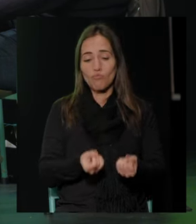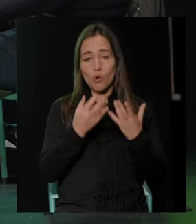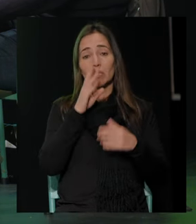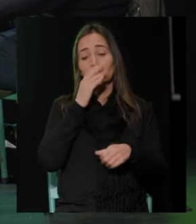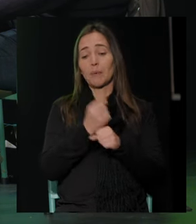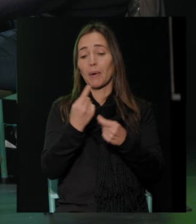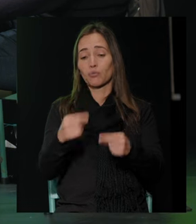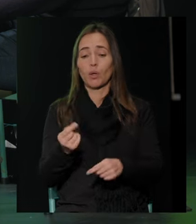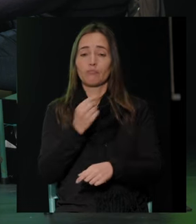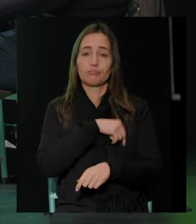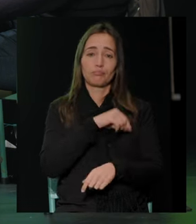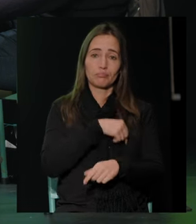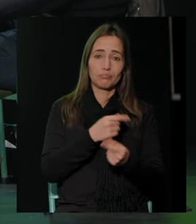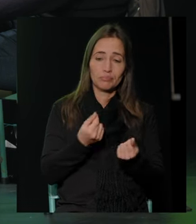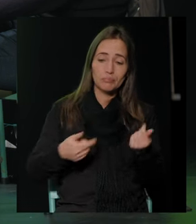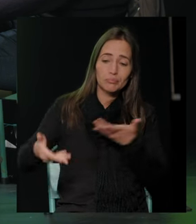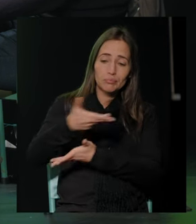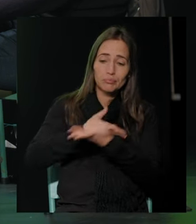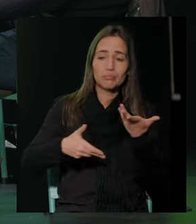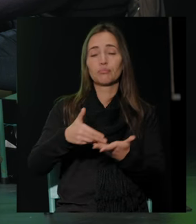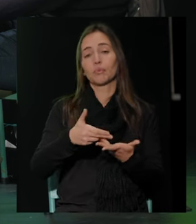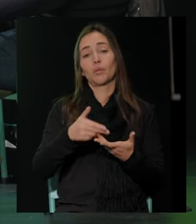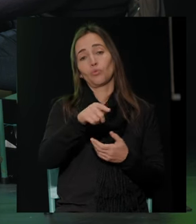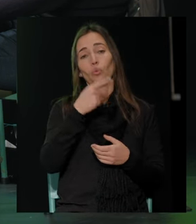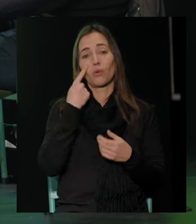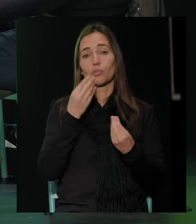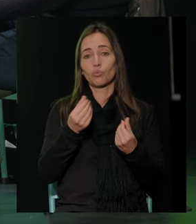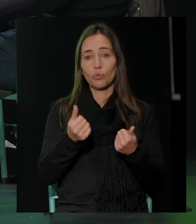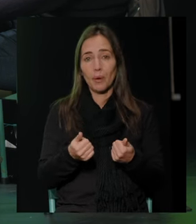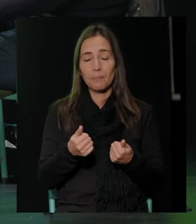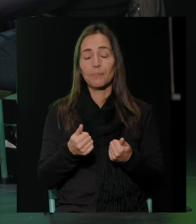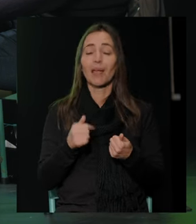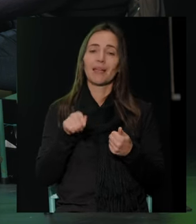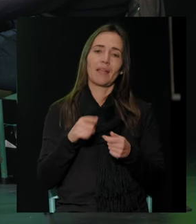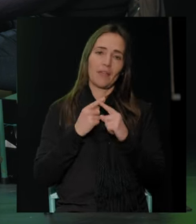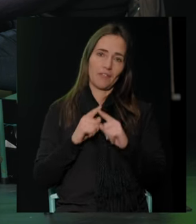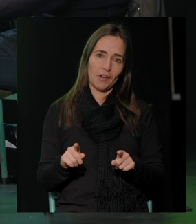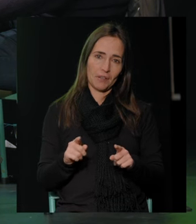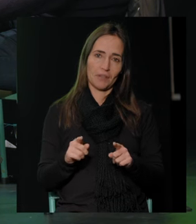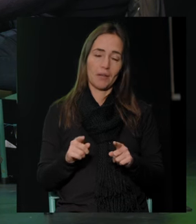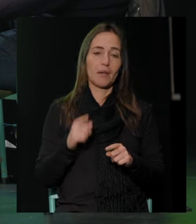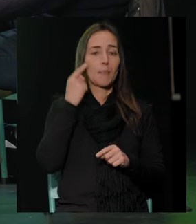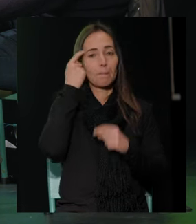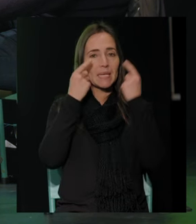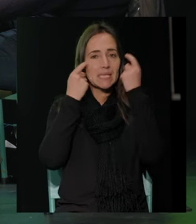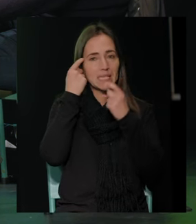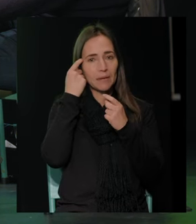geramos rendimento, enfim, este círculo vicioso que certamente tu conheces muito bem. A questão aqui é diferente, é